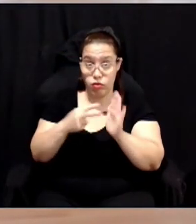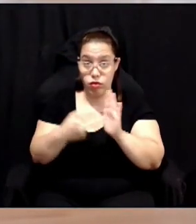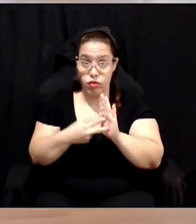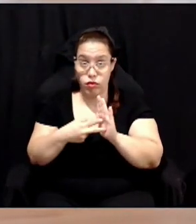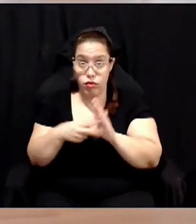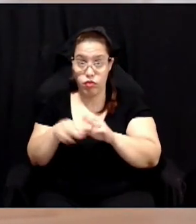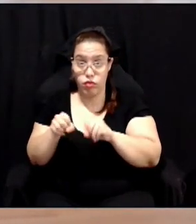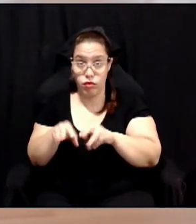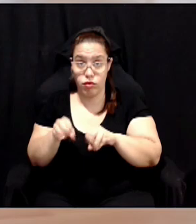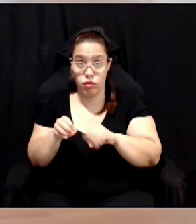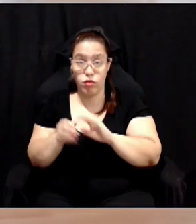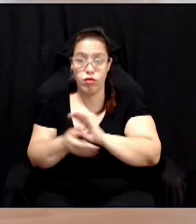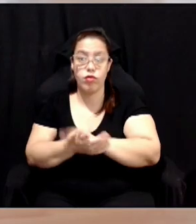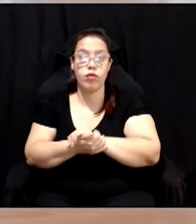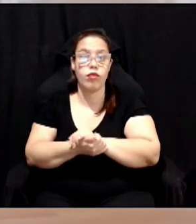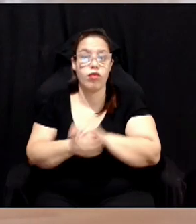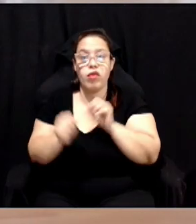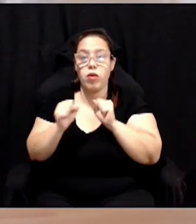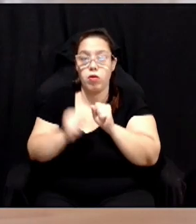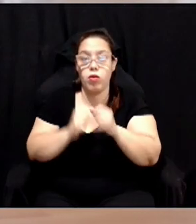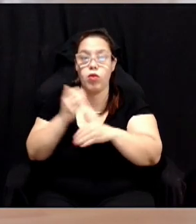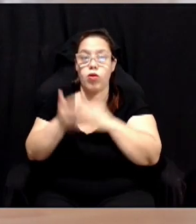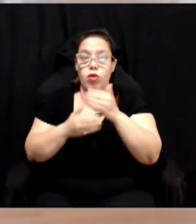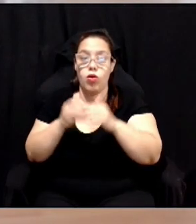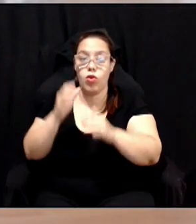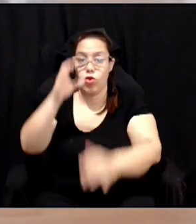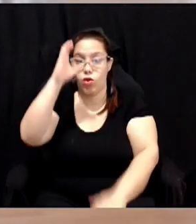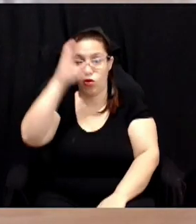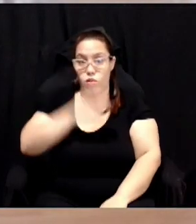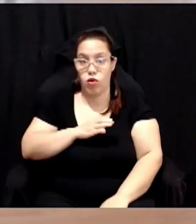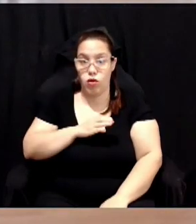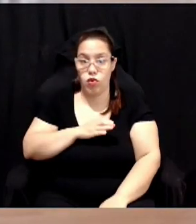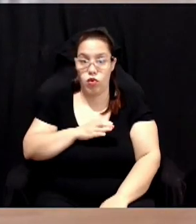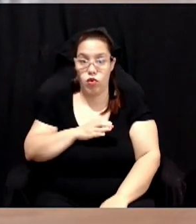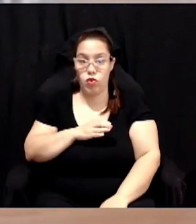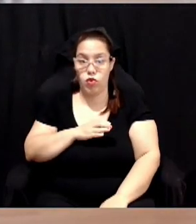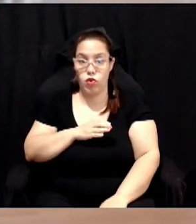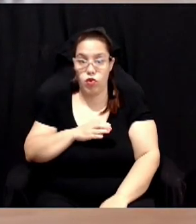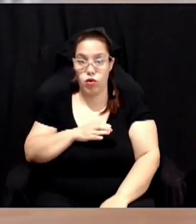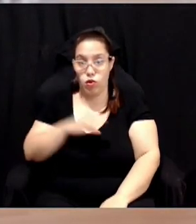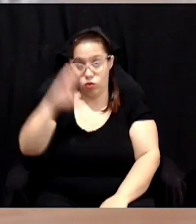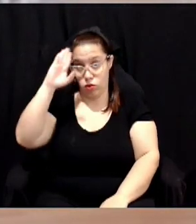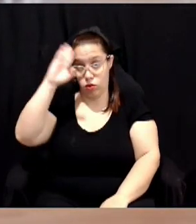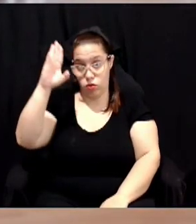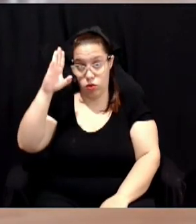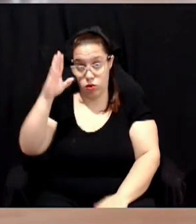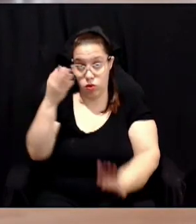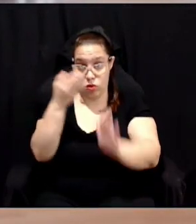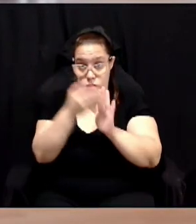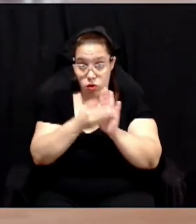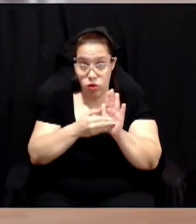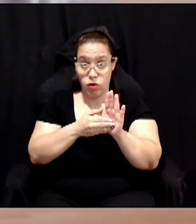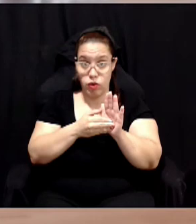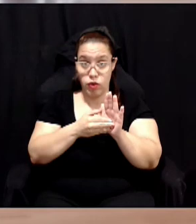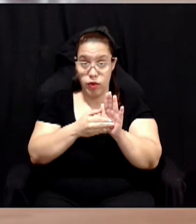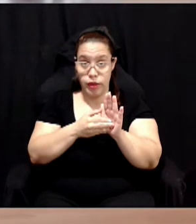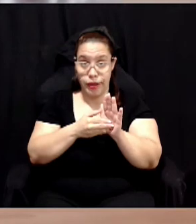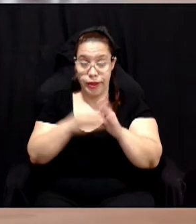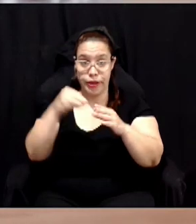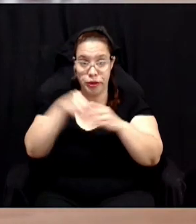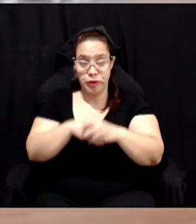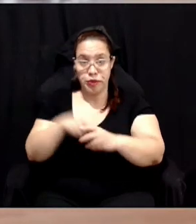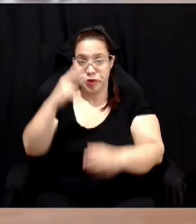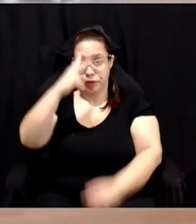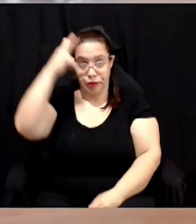uma educação que forme para a cidadania, mas que também tem esse princípio estético mesmo, porque essas obras estão no vestibular porque elas têm um